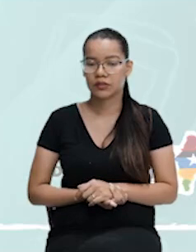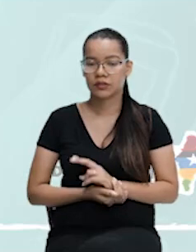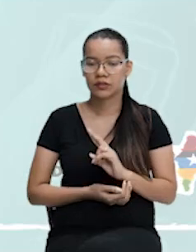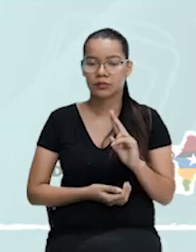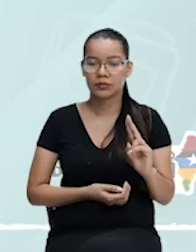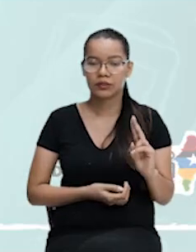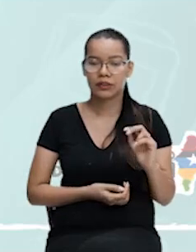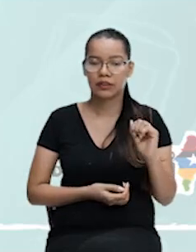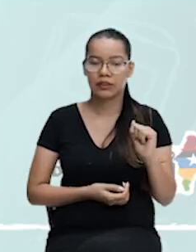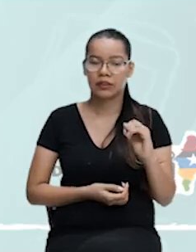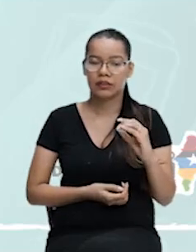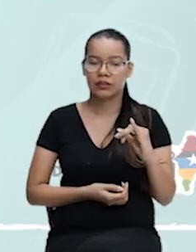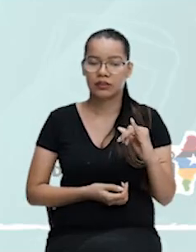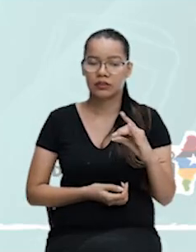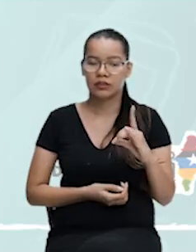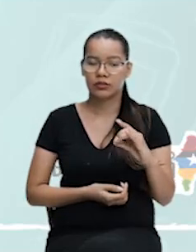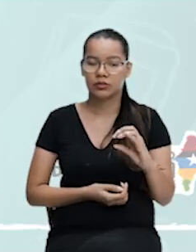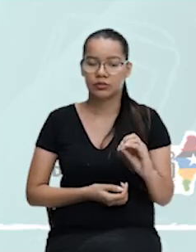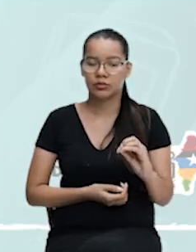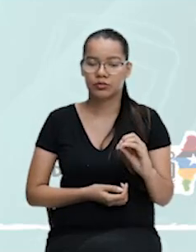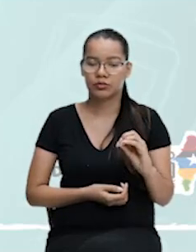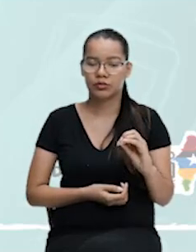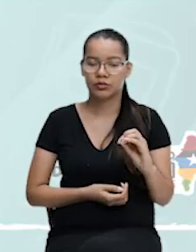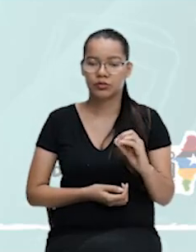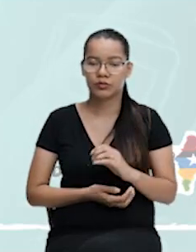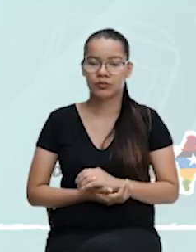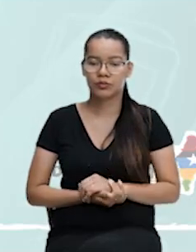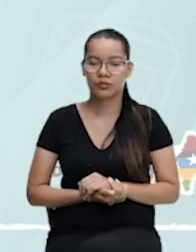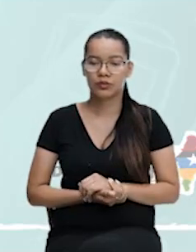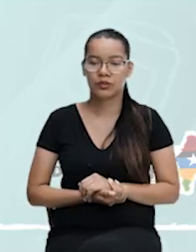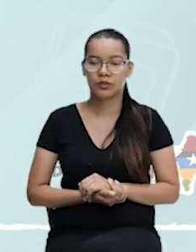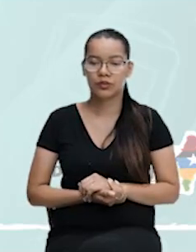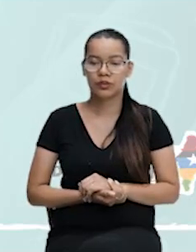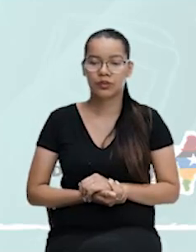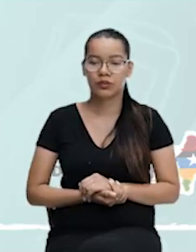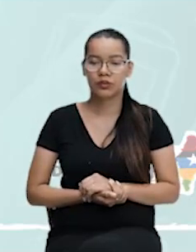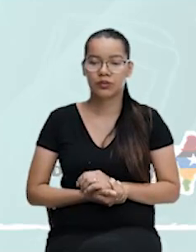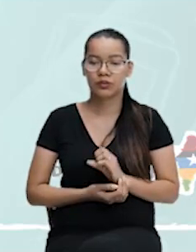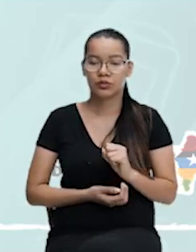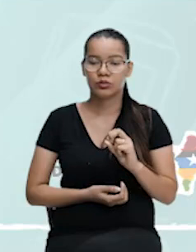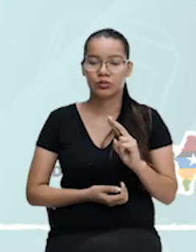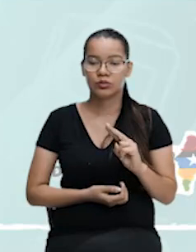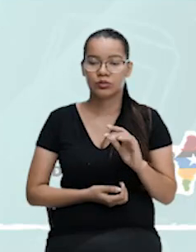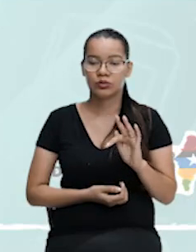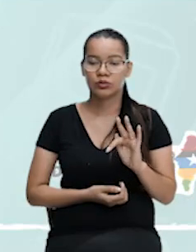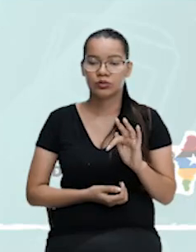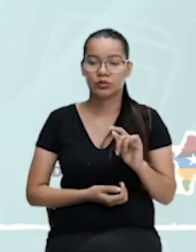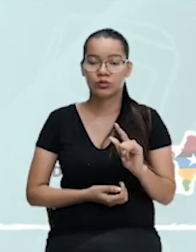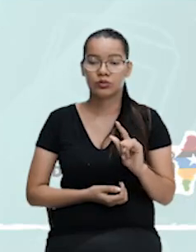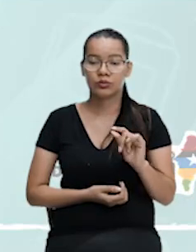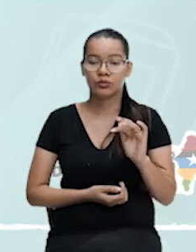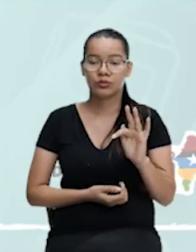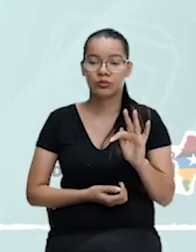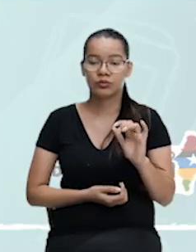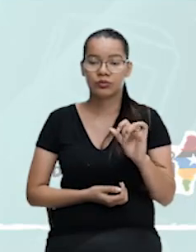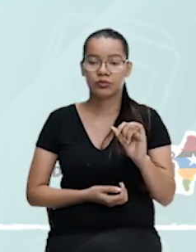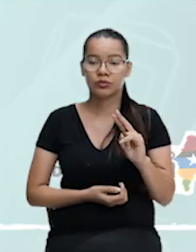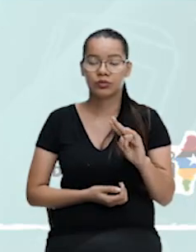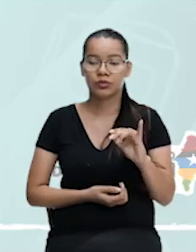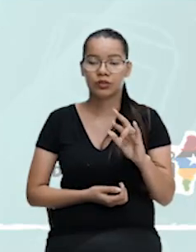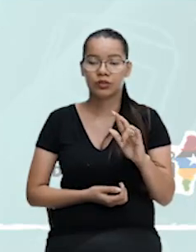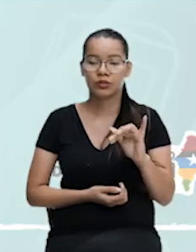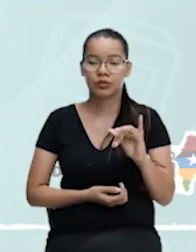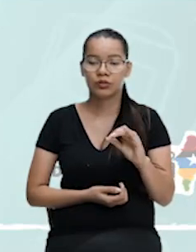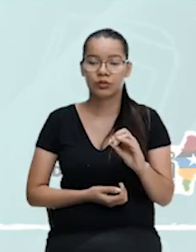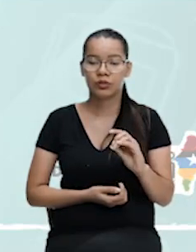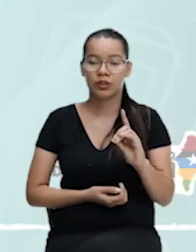de hidrogênio, certo? Ou ácido sulfídrico, o H2S. O ácido sulfídrico, né, ele é um